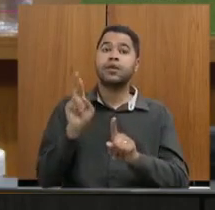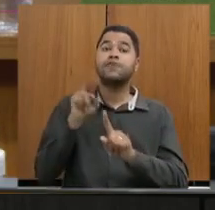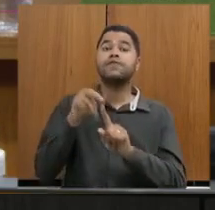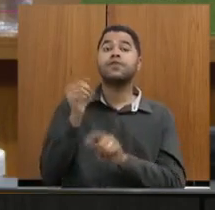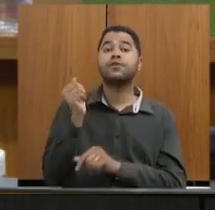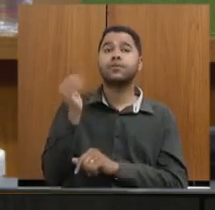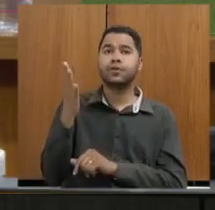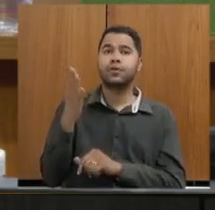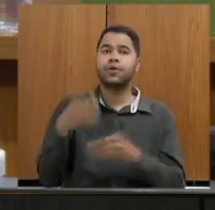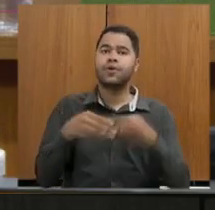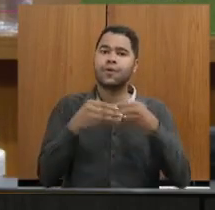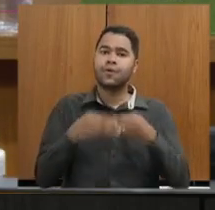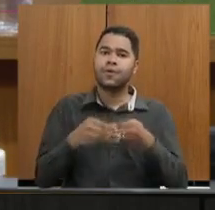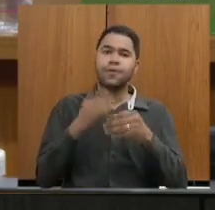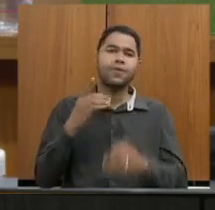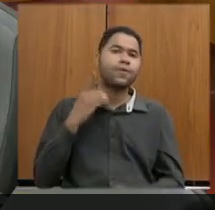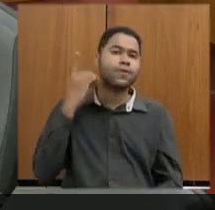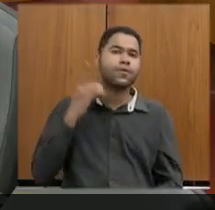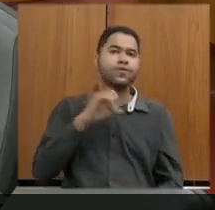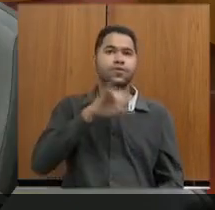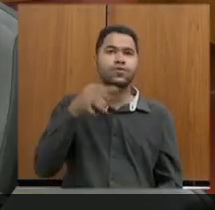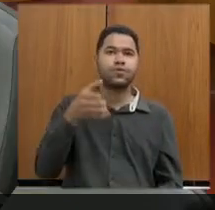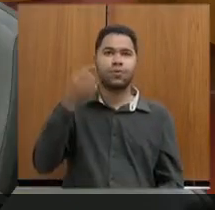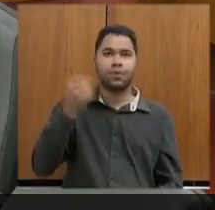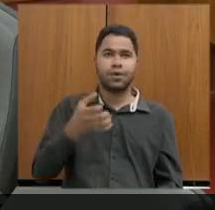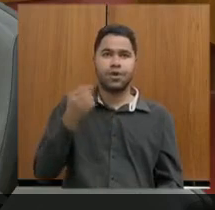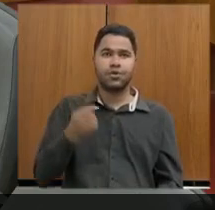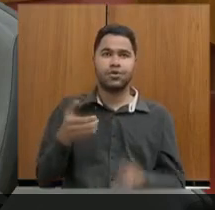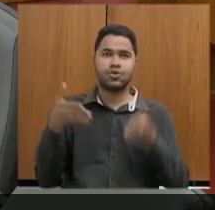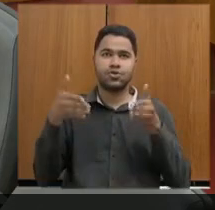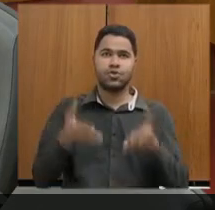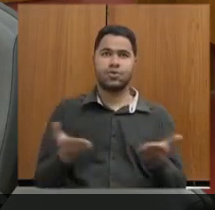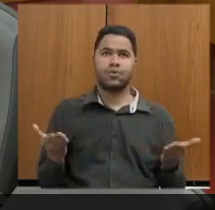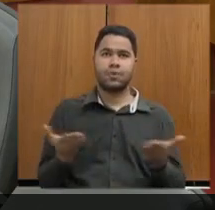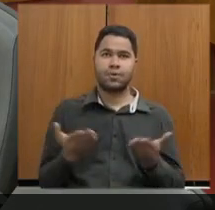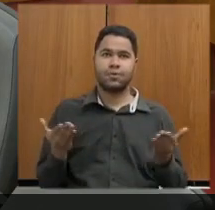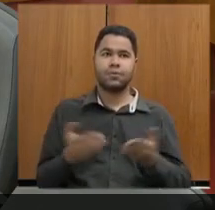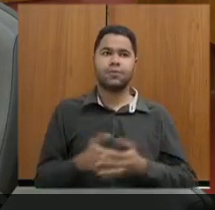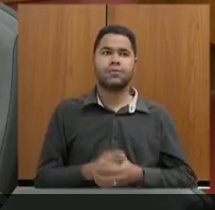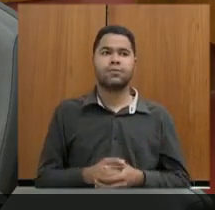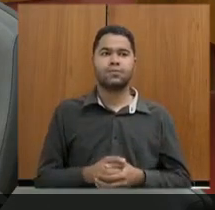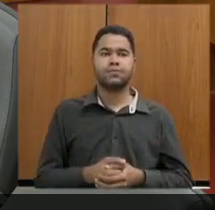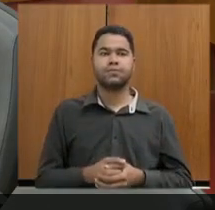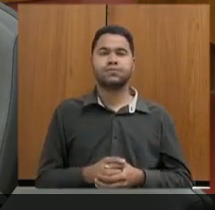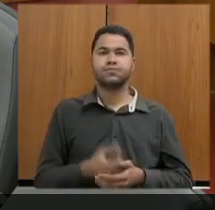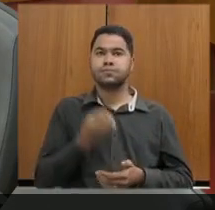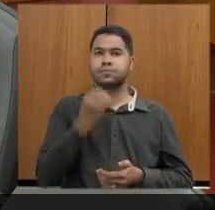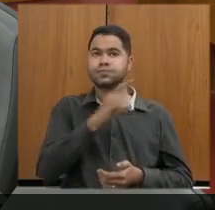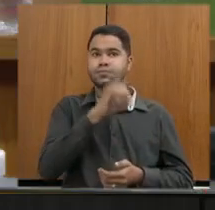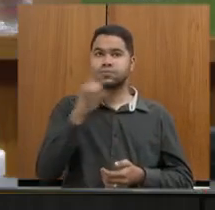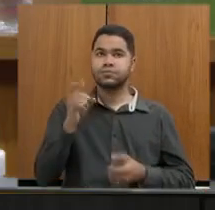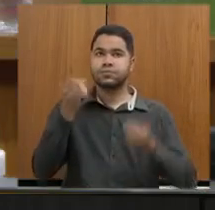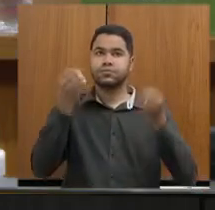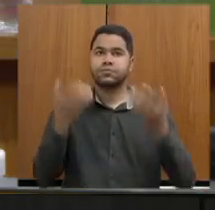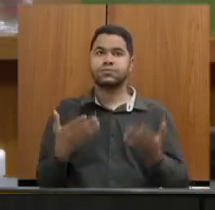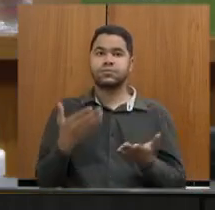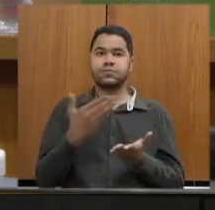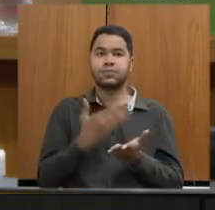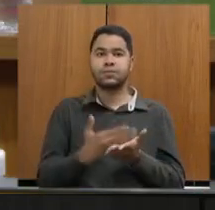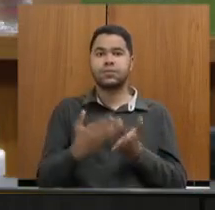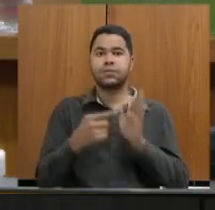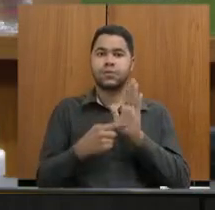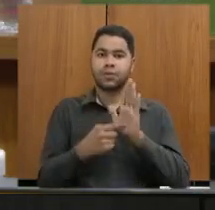até externo queria cumprimentar o deputado João Leite que acaba de chegar muito muito bom dia senhor nós vamos falar aqui iniciando a nossa